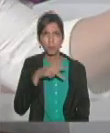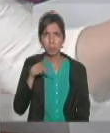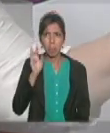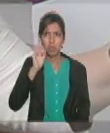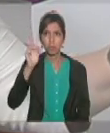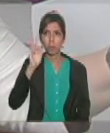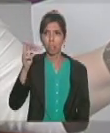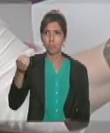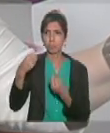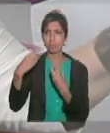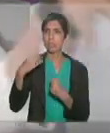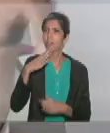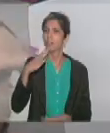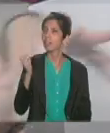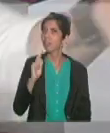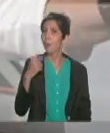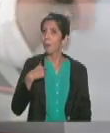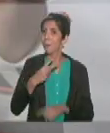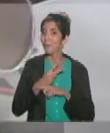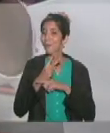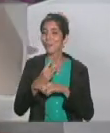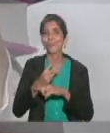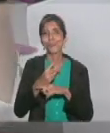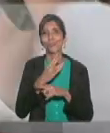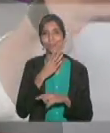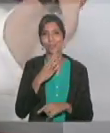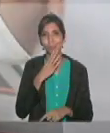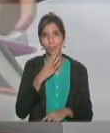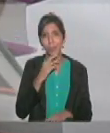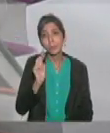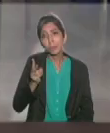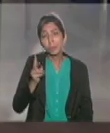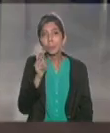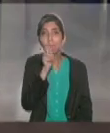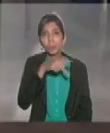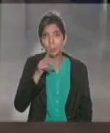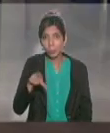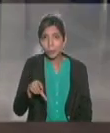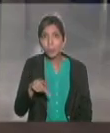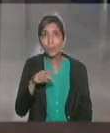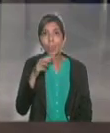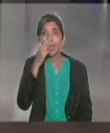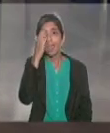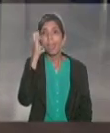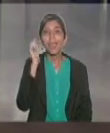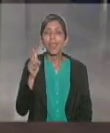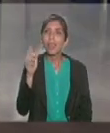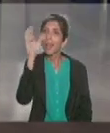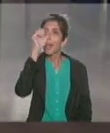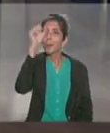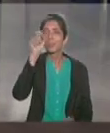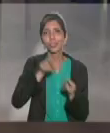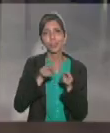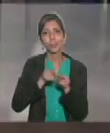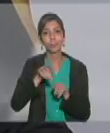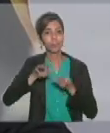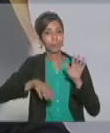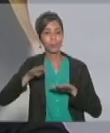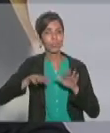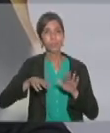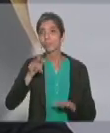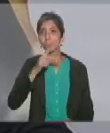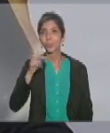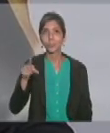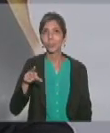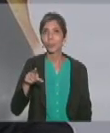o responsável pelo conhecimento dele. Ele que vai ter que buscar aquele conhecimento através e o próprio professor, das etapas. E o próprio professor acaba sendo um aprendiz, porque muitas